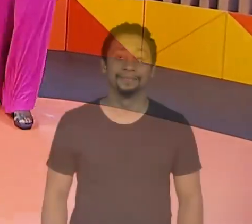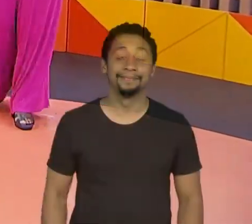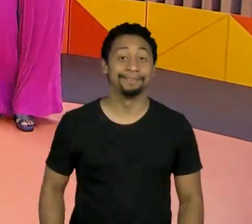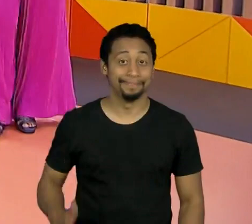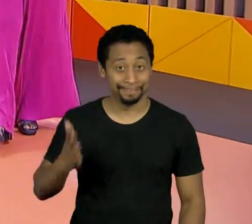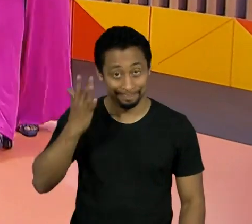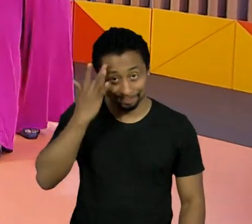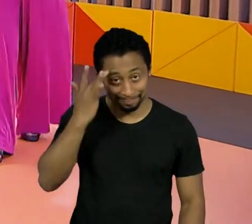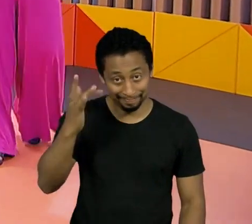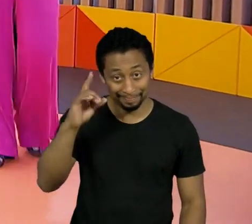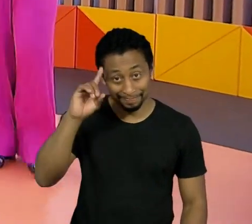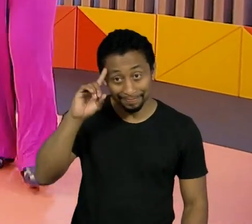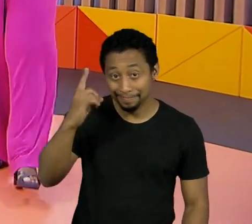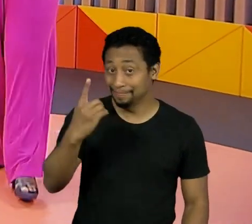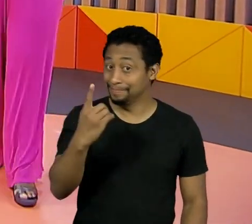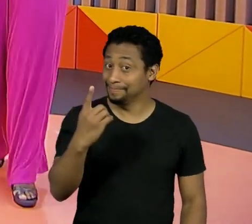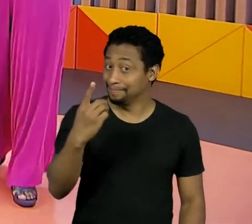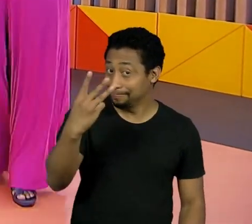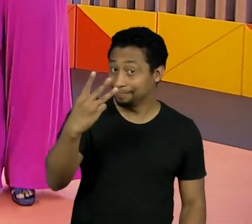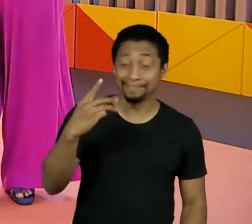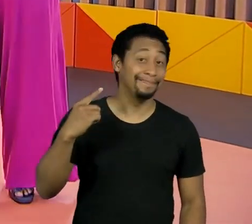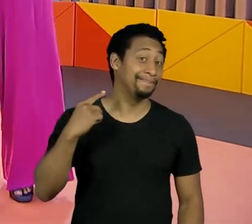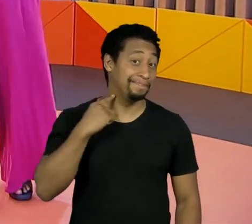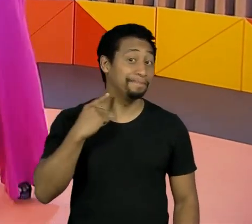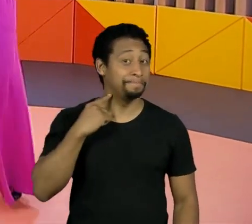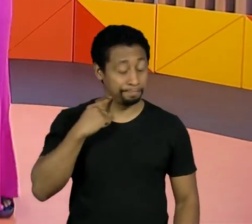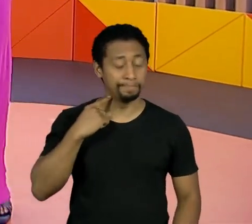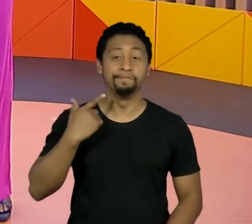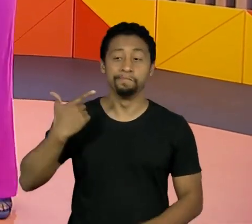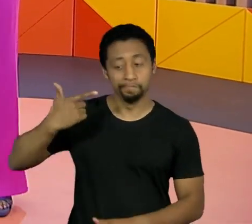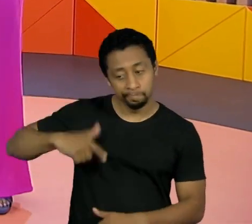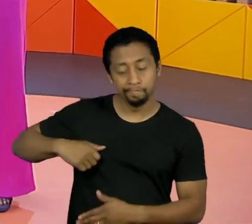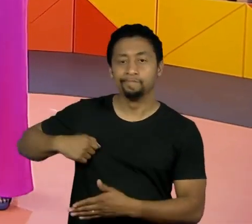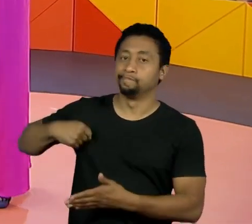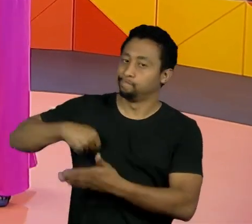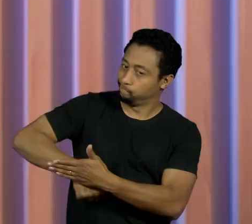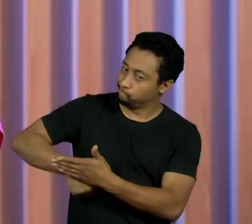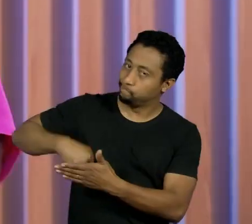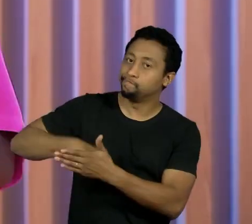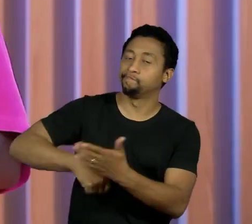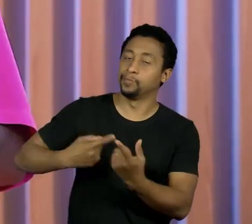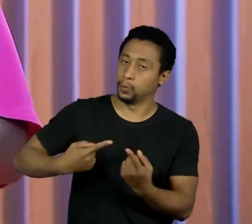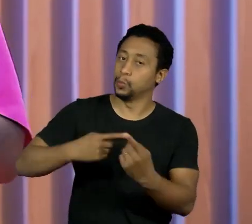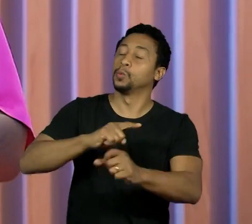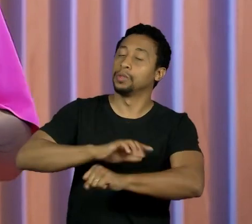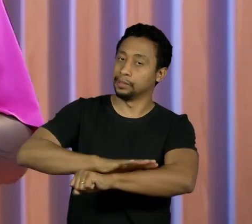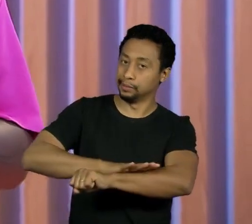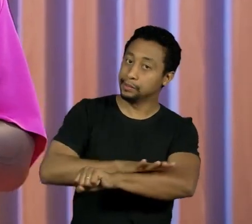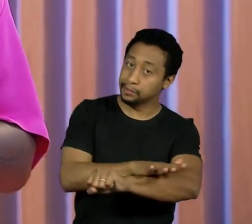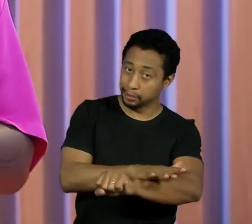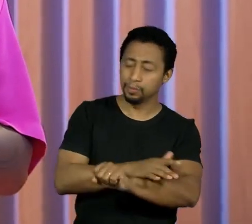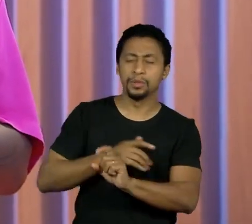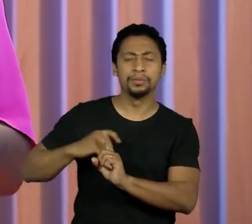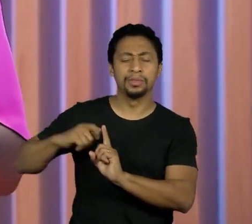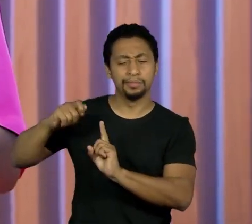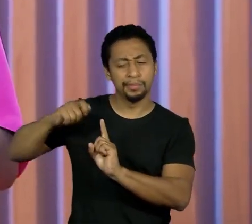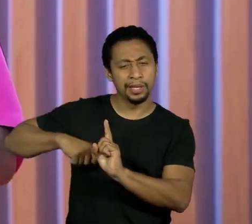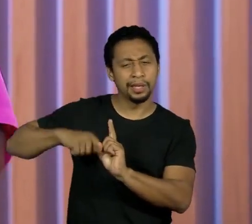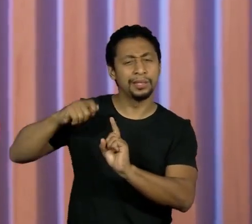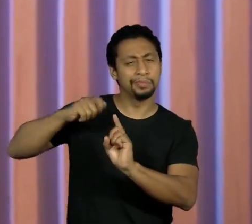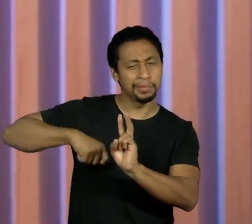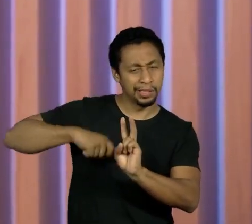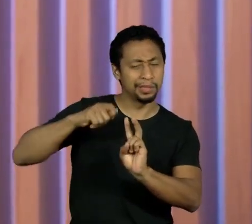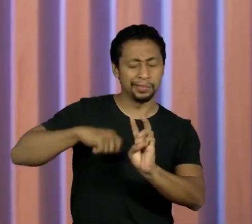Amanhã é 13 de maio, mais um dia de luta contra o racismo. Nos últimos meses, nós